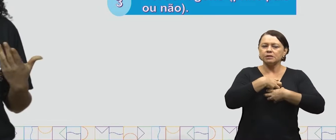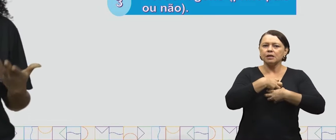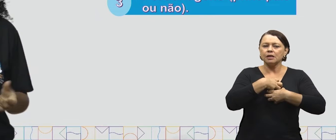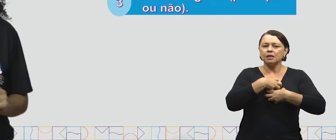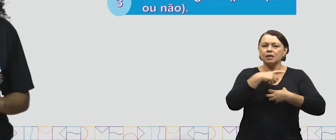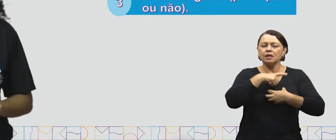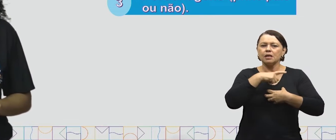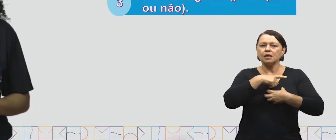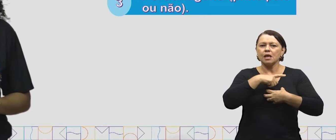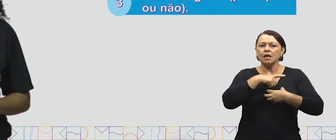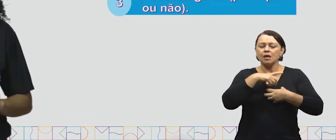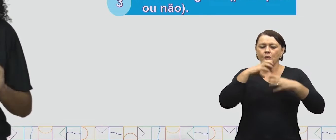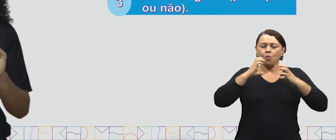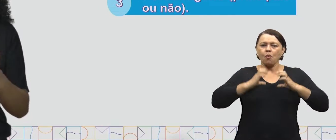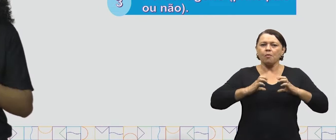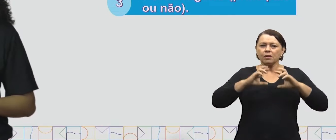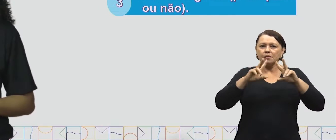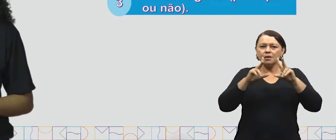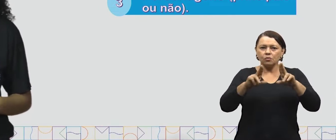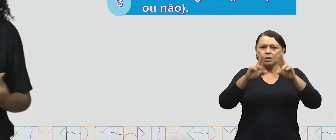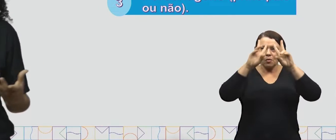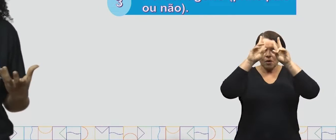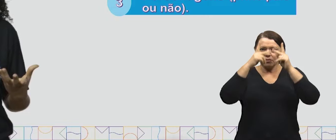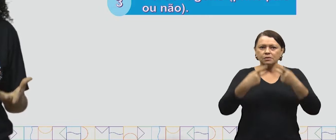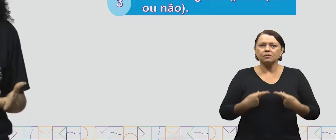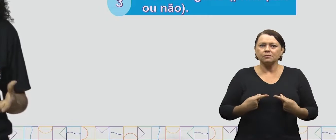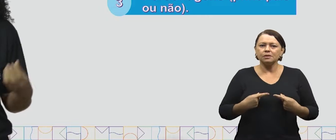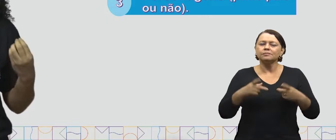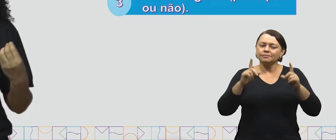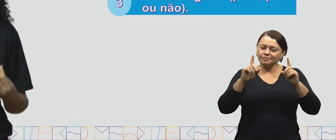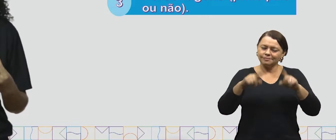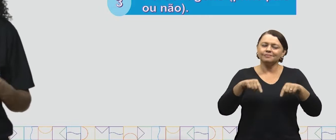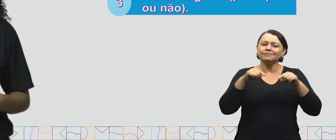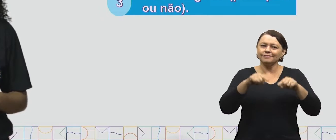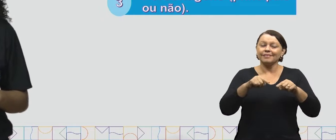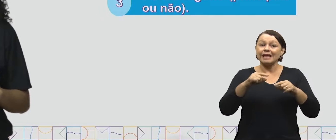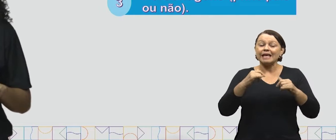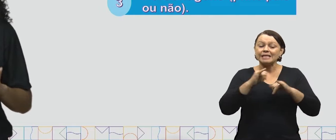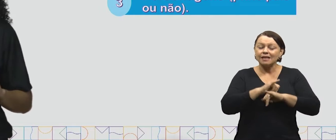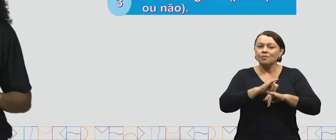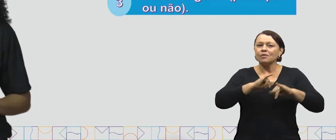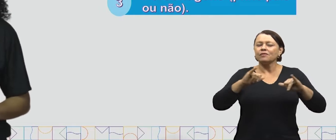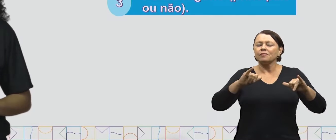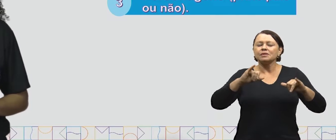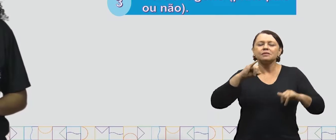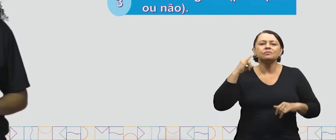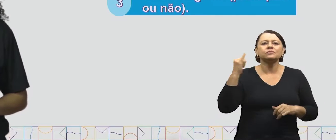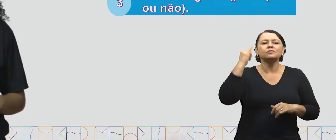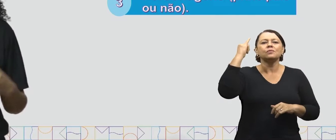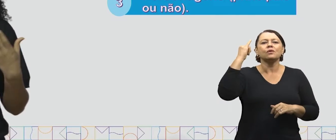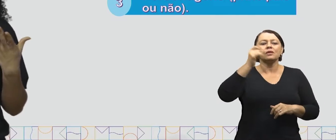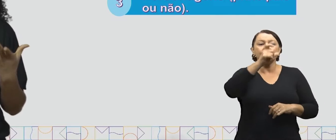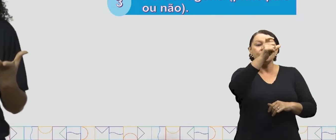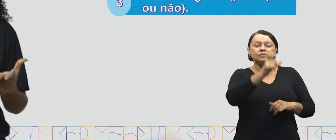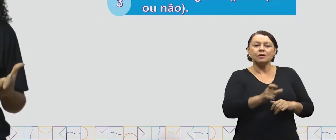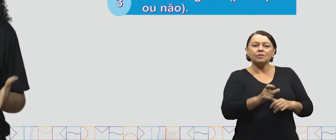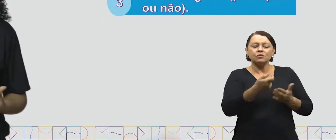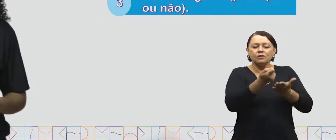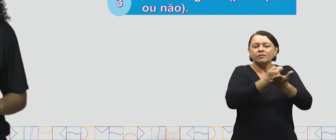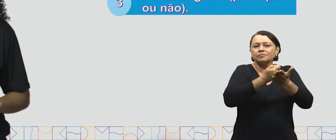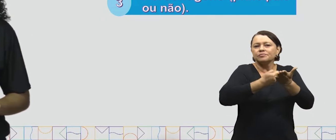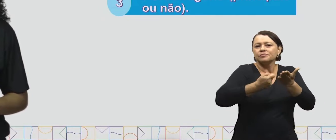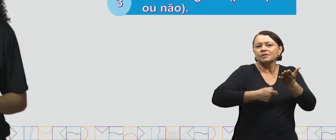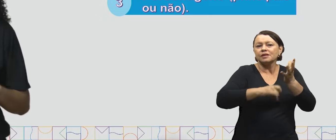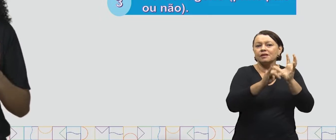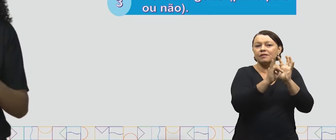e agem como pessoas? Pois é, essa informação é essencial para quem escreverá uma fábula, pois as